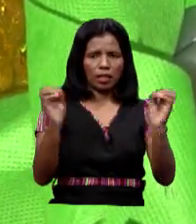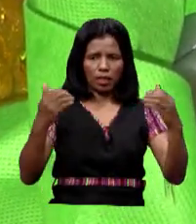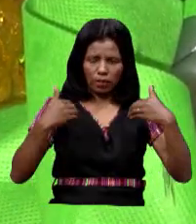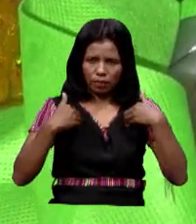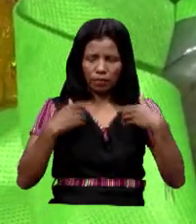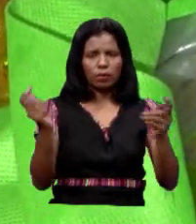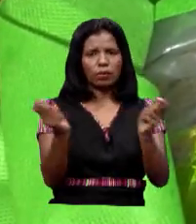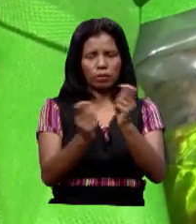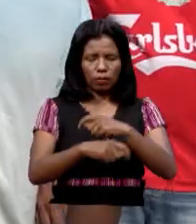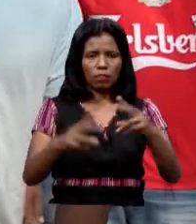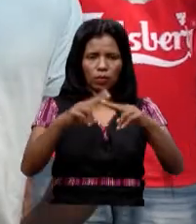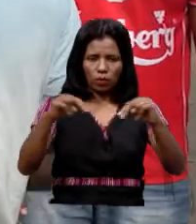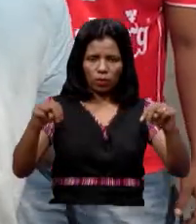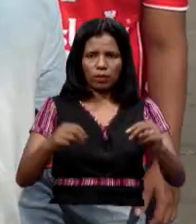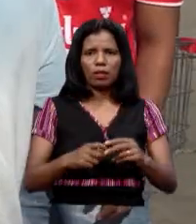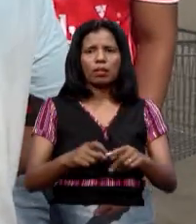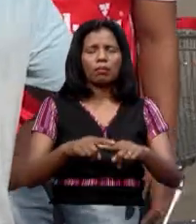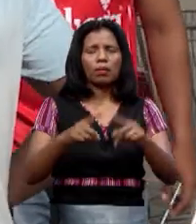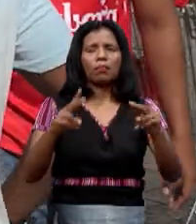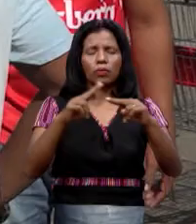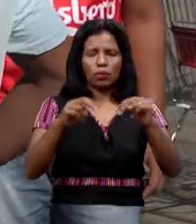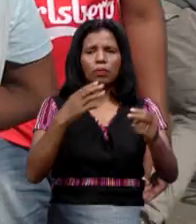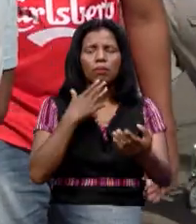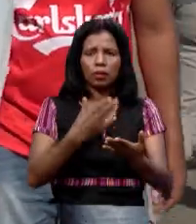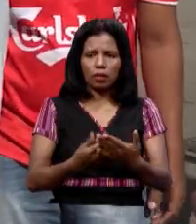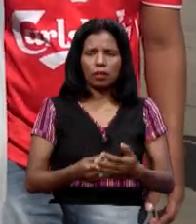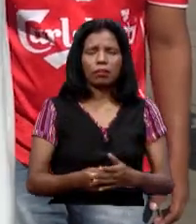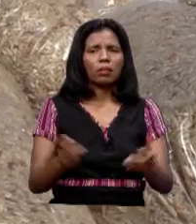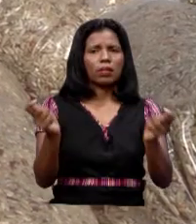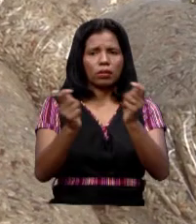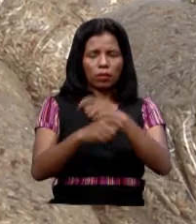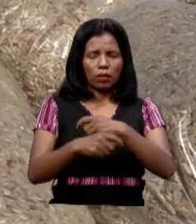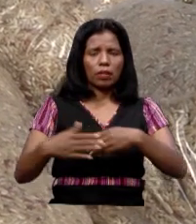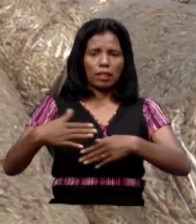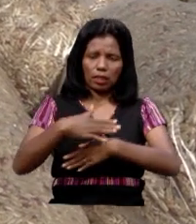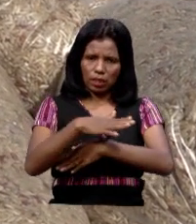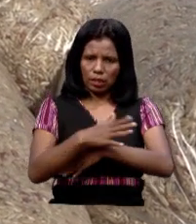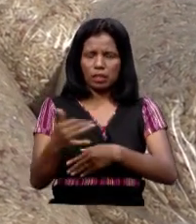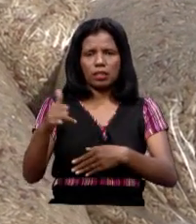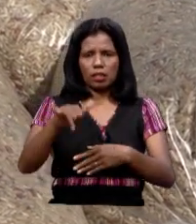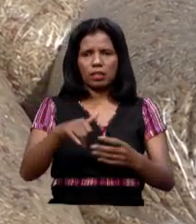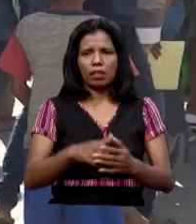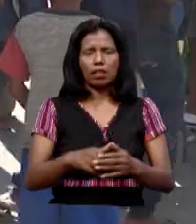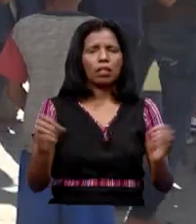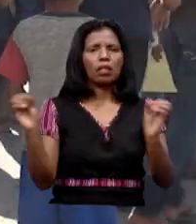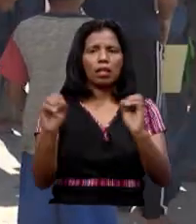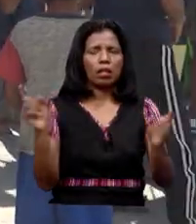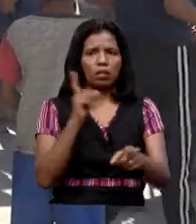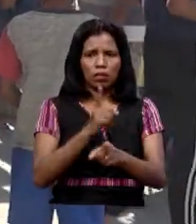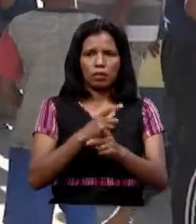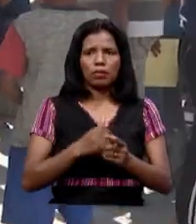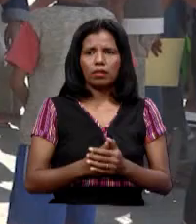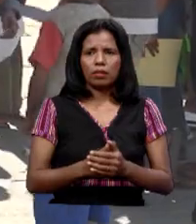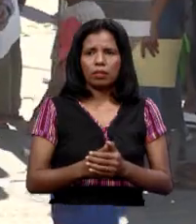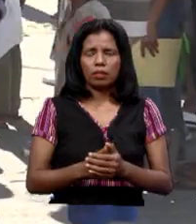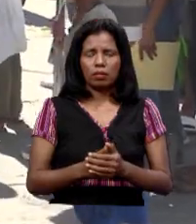tebel troca o manatolo. Memai manatolo nebe dia. O bele troca o ikan fresco sira. Laos,